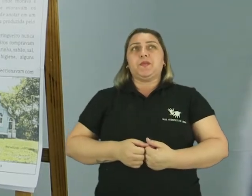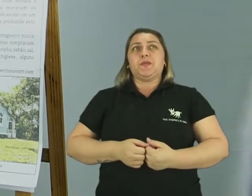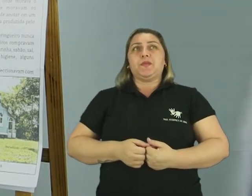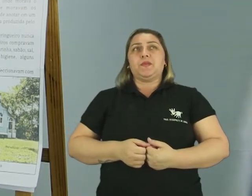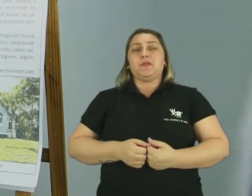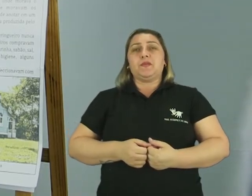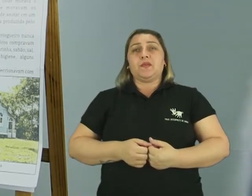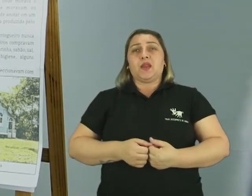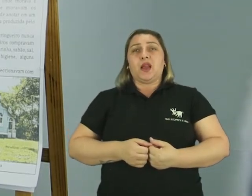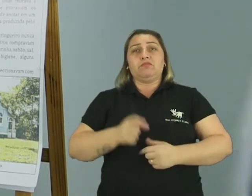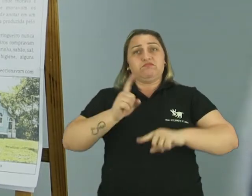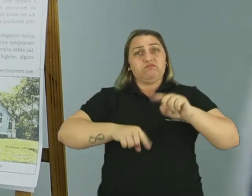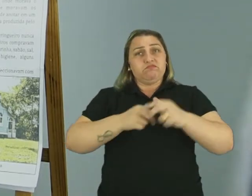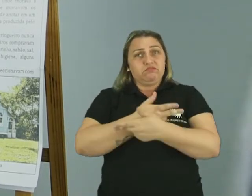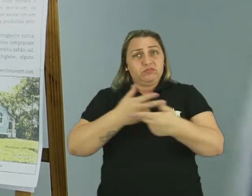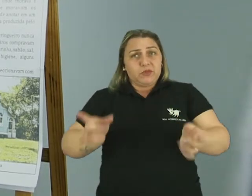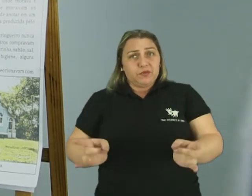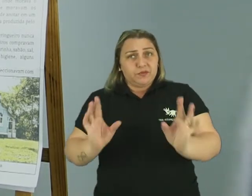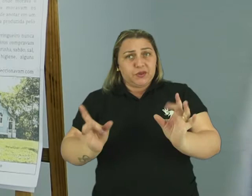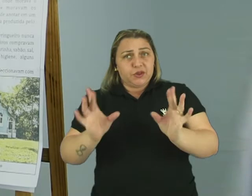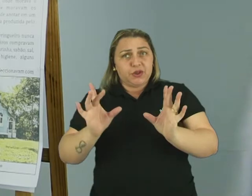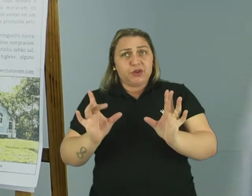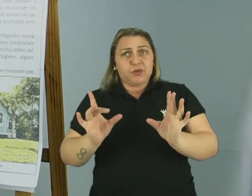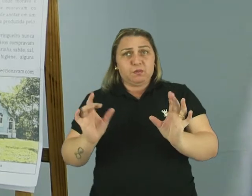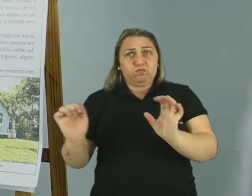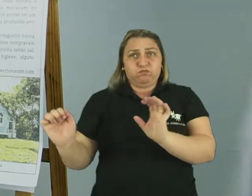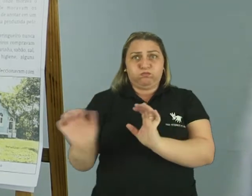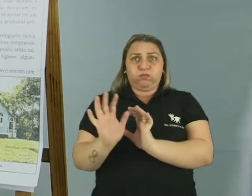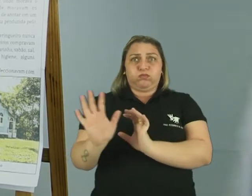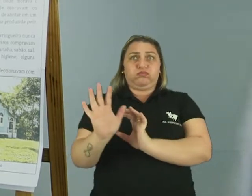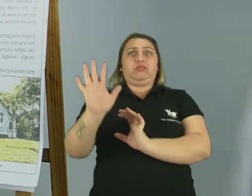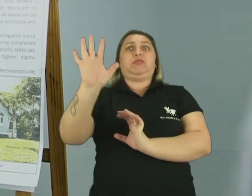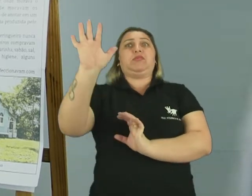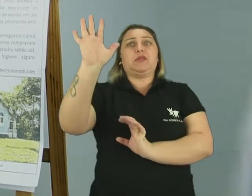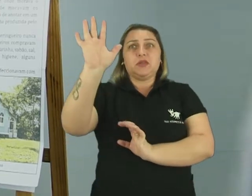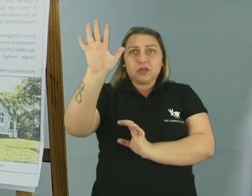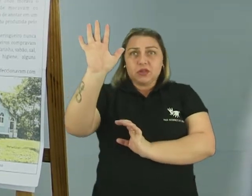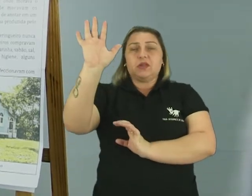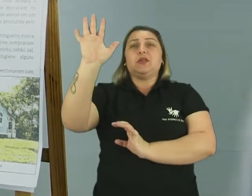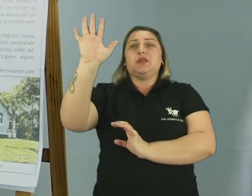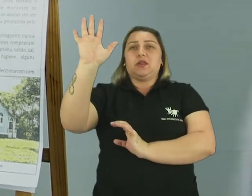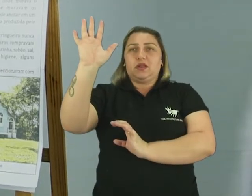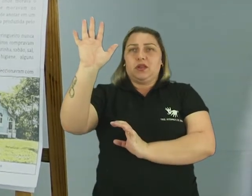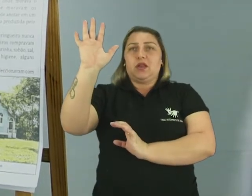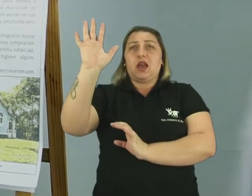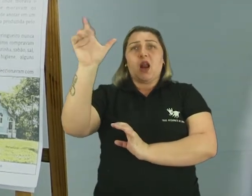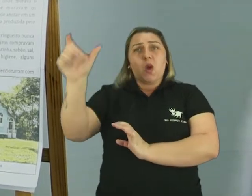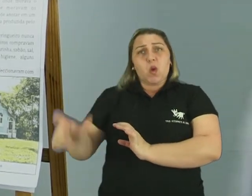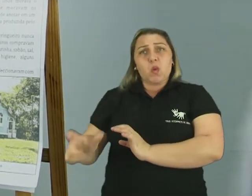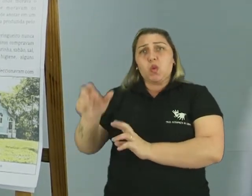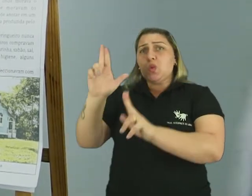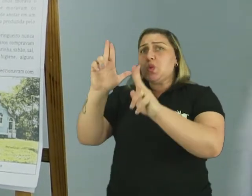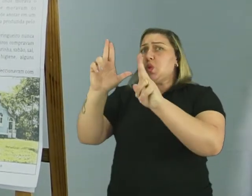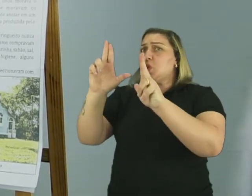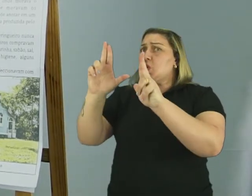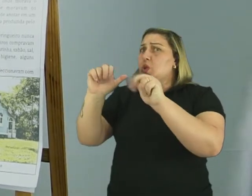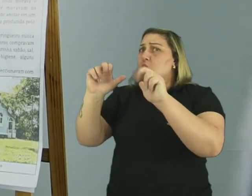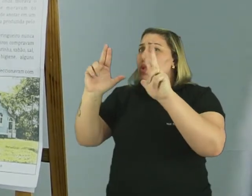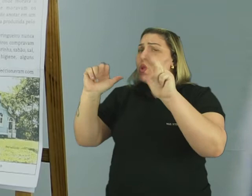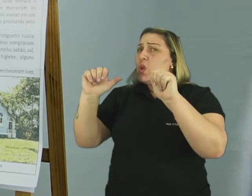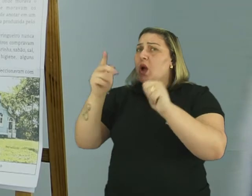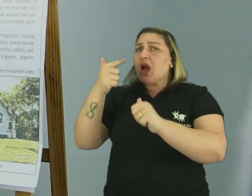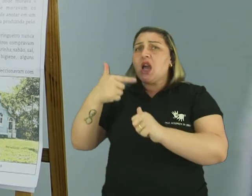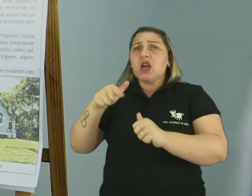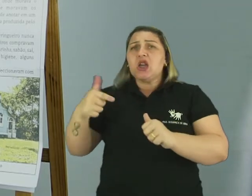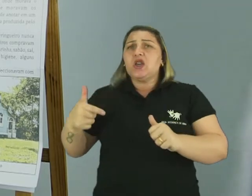Geralmente, essas mercadorias eram vendidas a preços exorbitantes para que os seringueiros nunca tirassem saldo